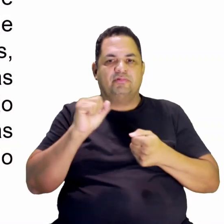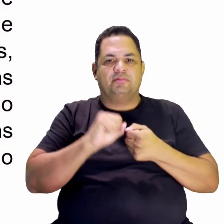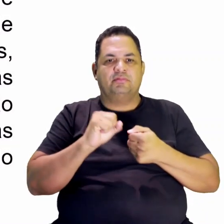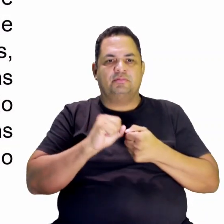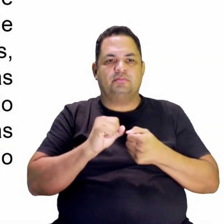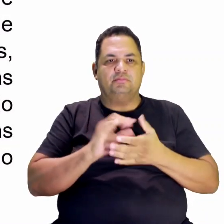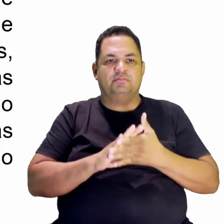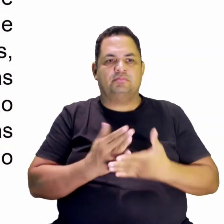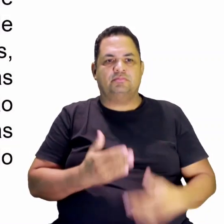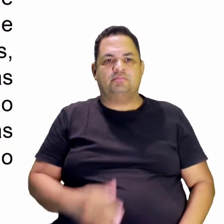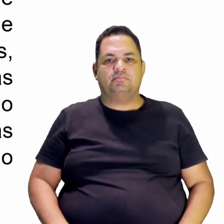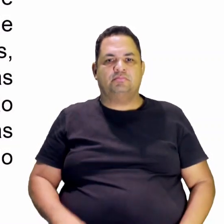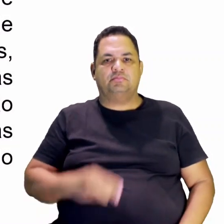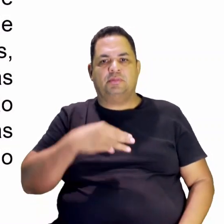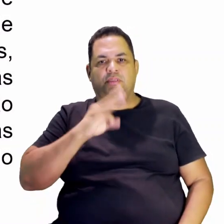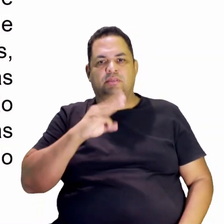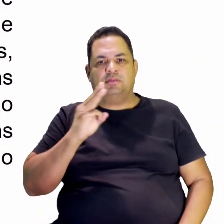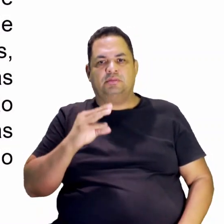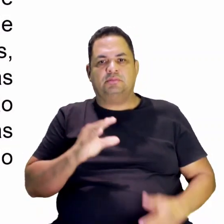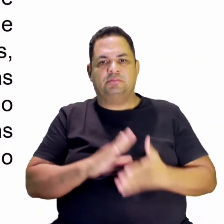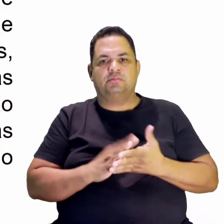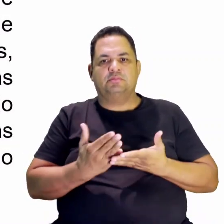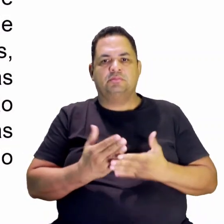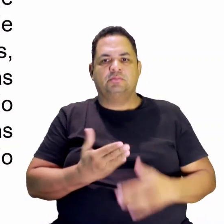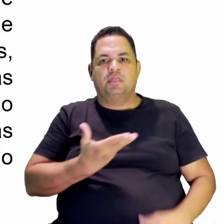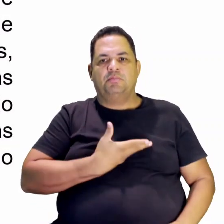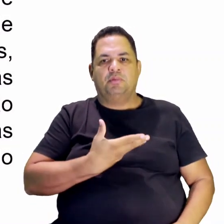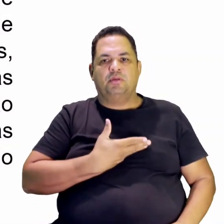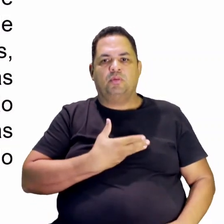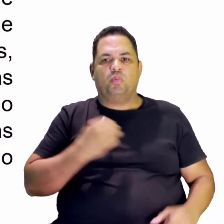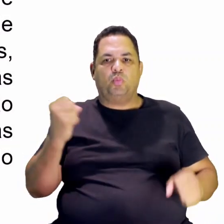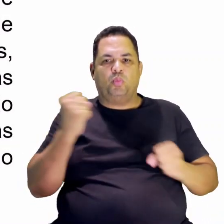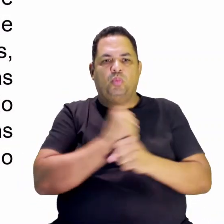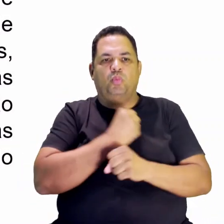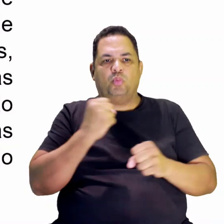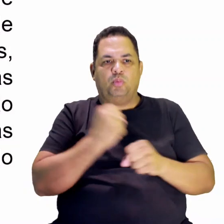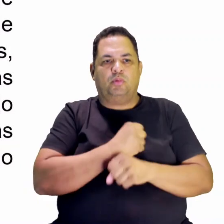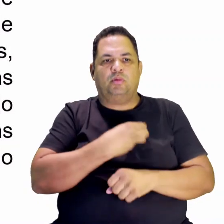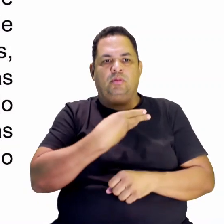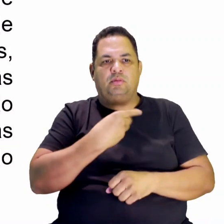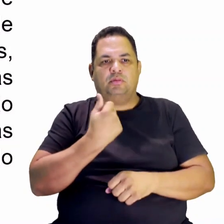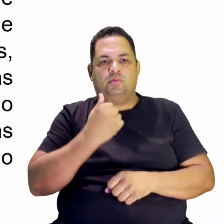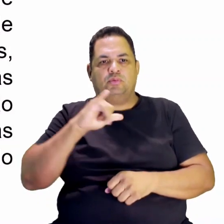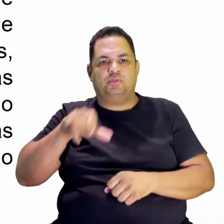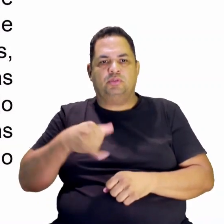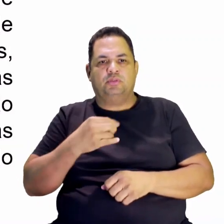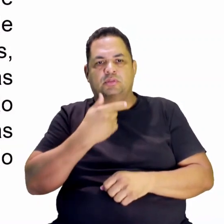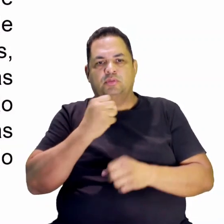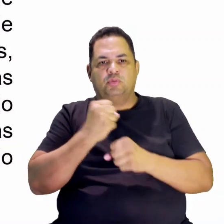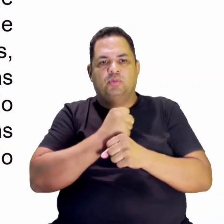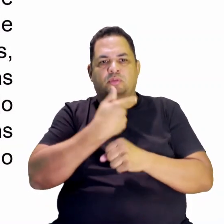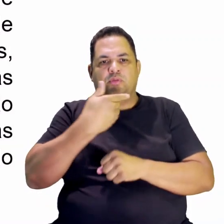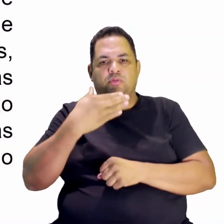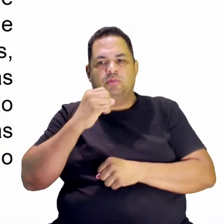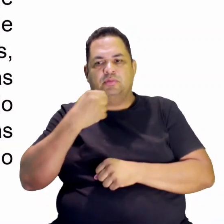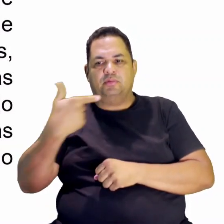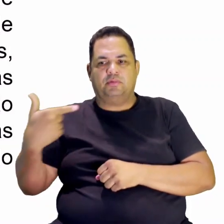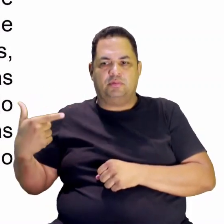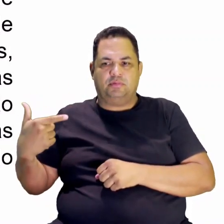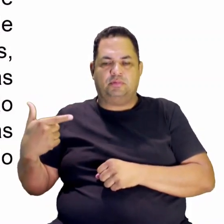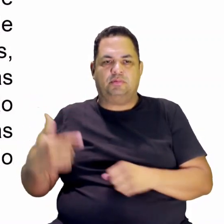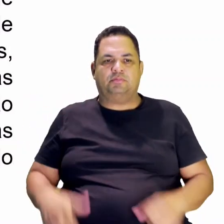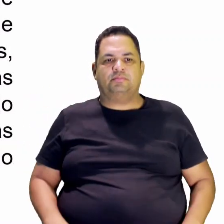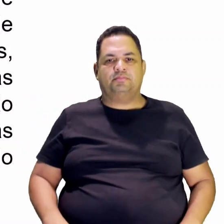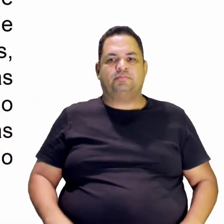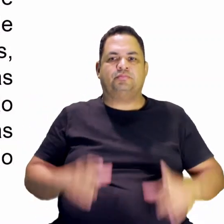foi retirado desse site, que é um portal Amigo Construtor. 31 de janeiro de 2022 foi publicado. E aqui a foto,